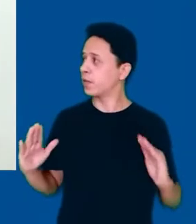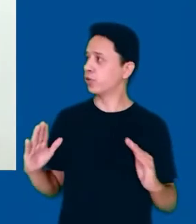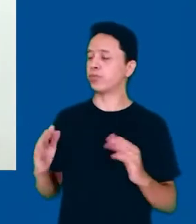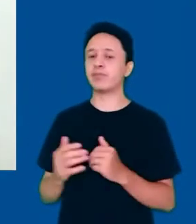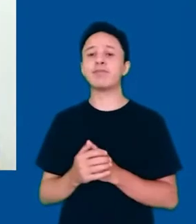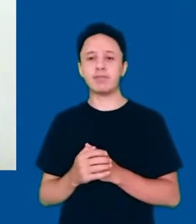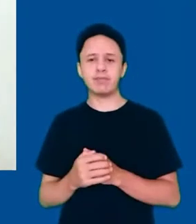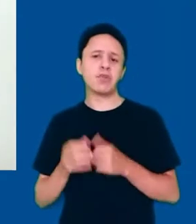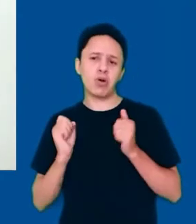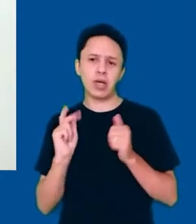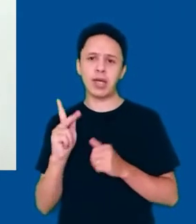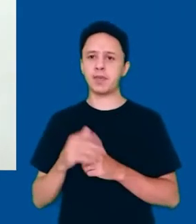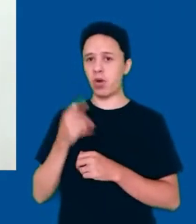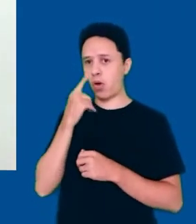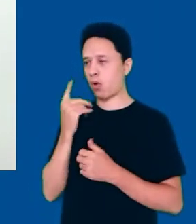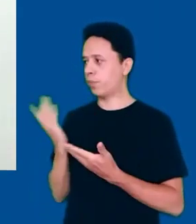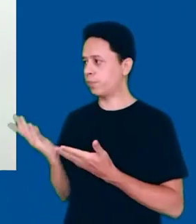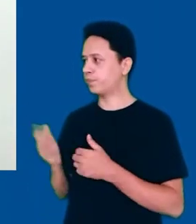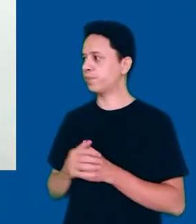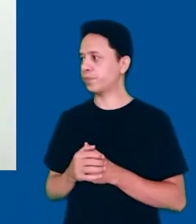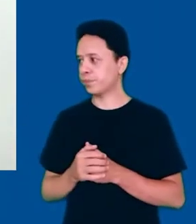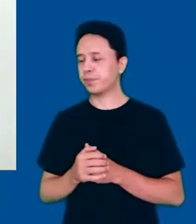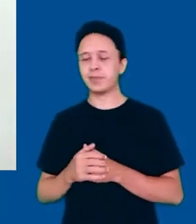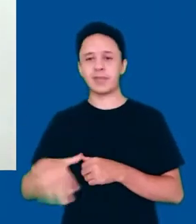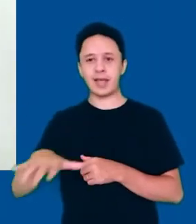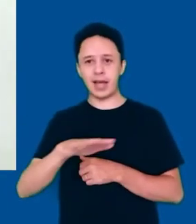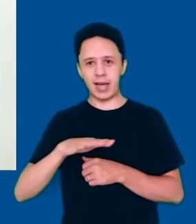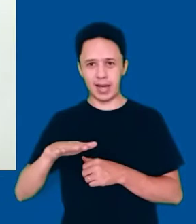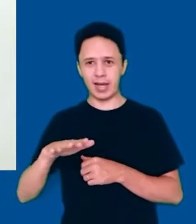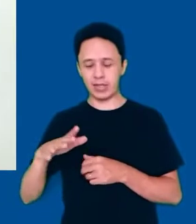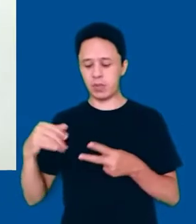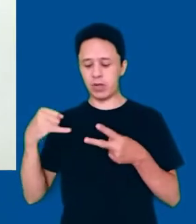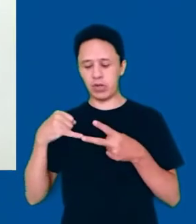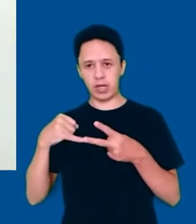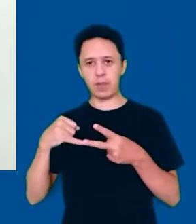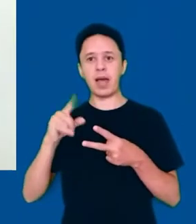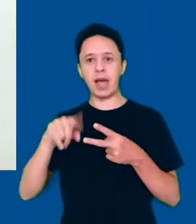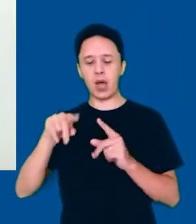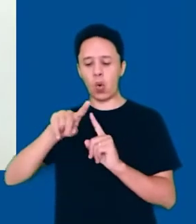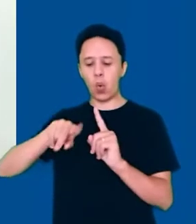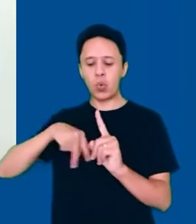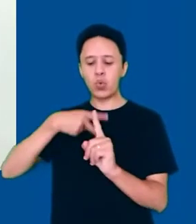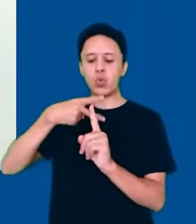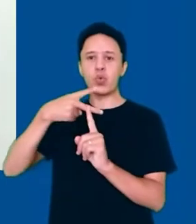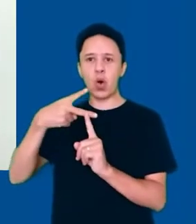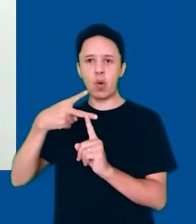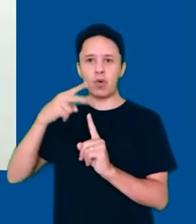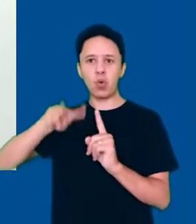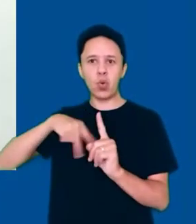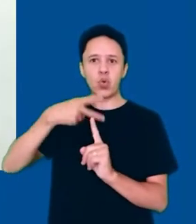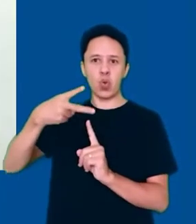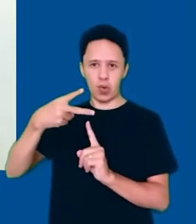agora veja uma coisa. A área desse paralelogramo formado aqui não é o dobro da área do meu trapézio,